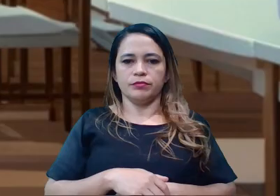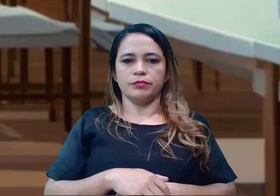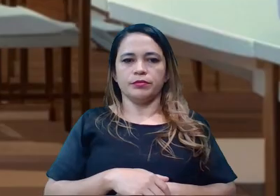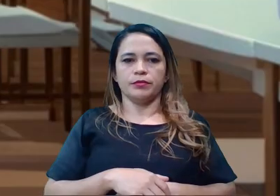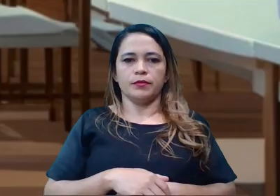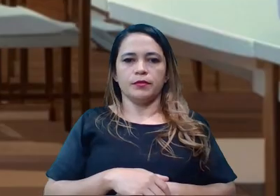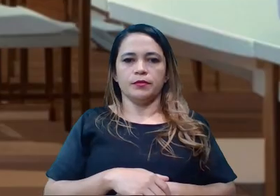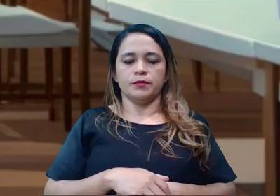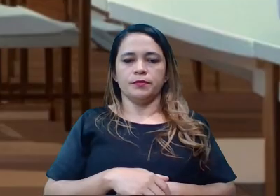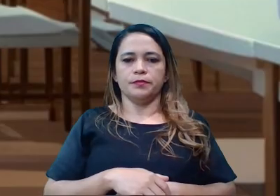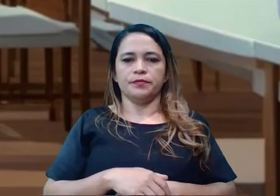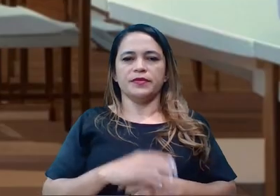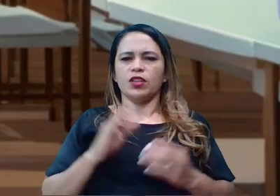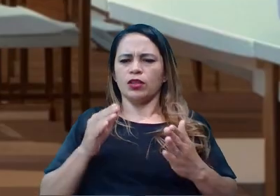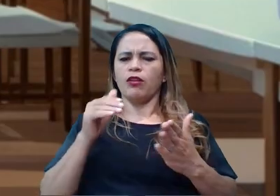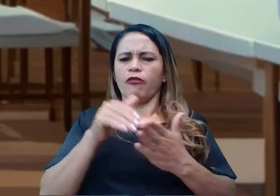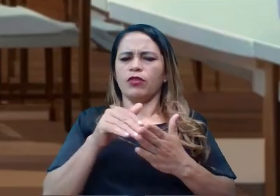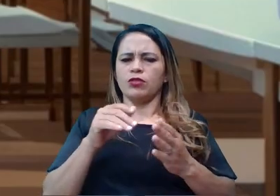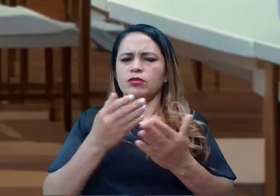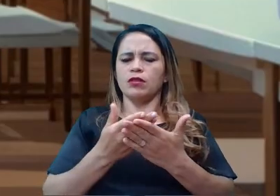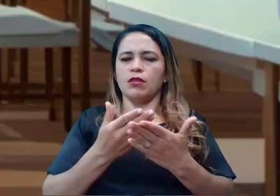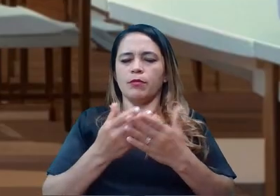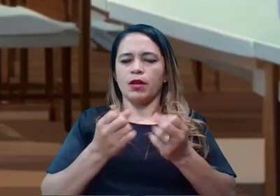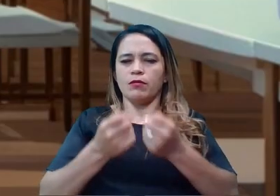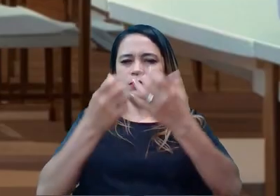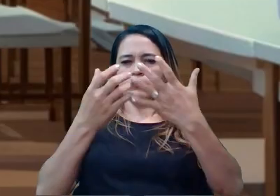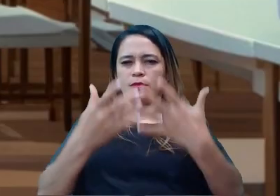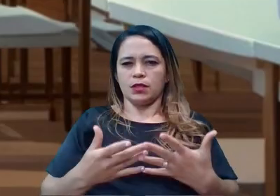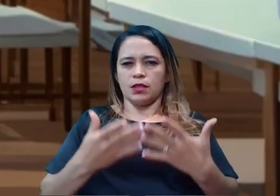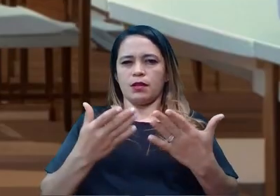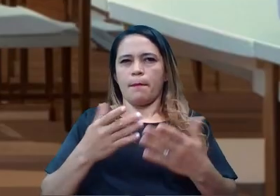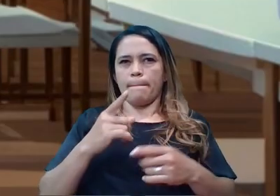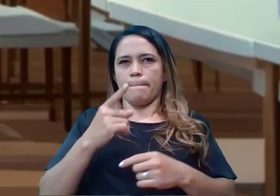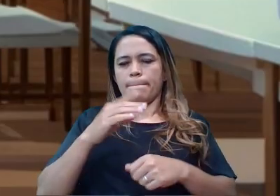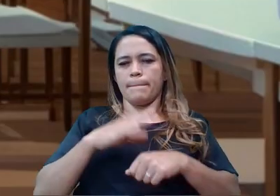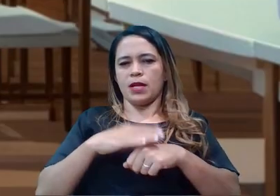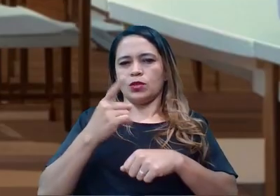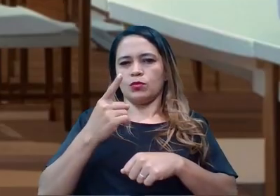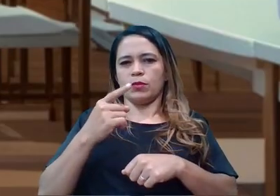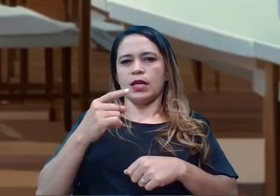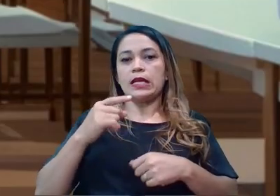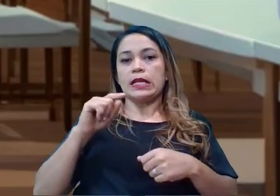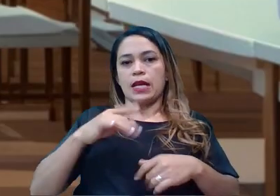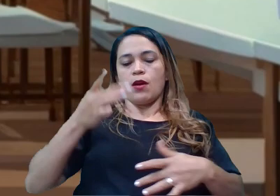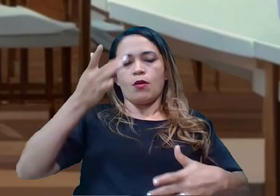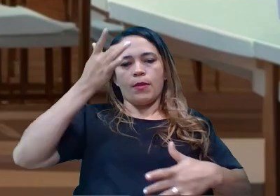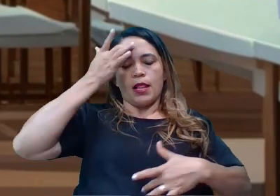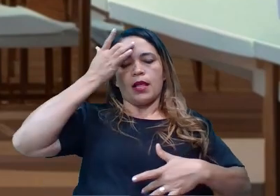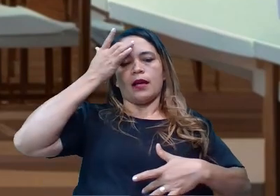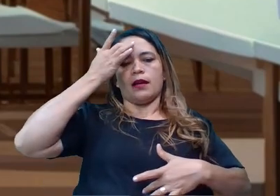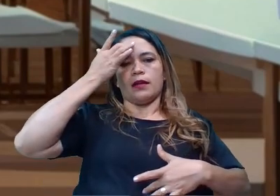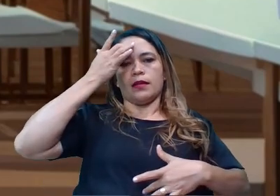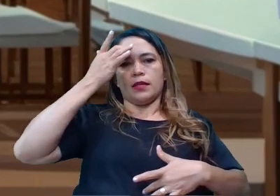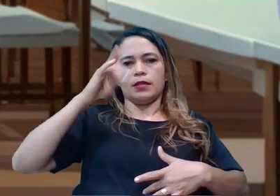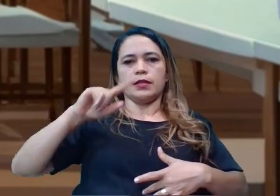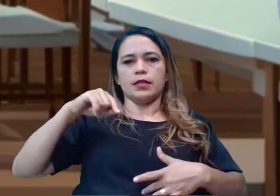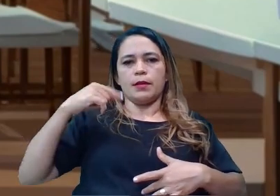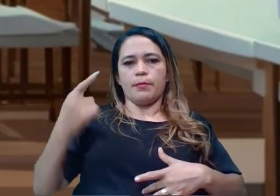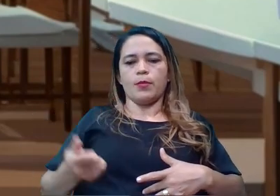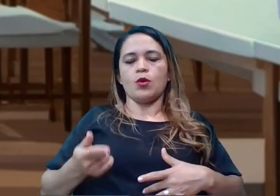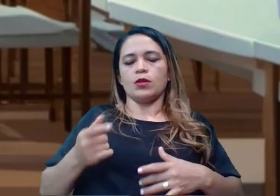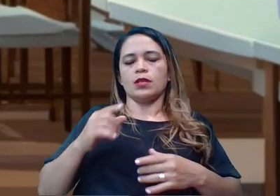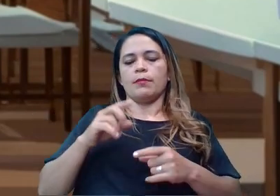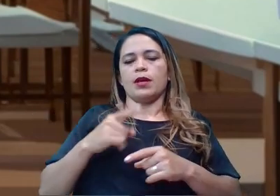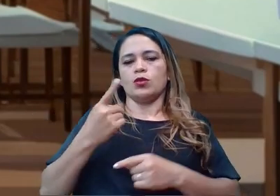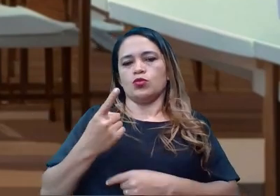cá. A gente está chegando no finalzinho da nossa aula. Eu vou falar para você agora de mais uma doença que é a malária. Depois eu vou falar da toxoplasmose e a gente encerra